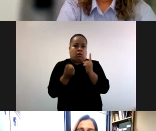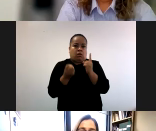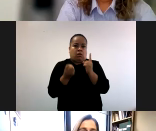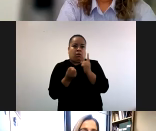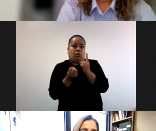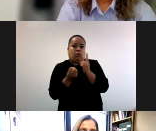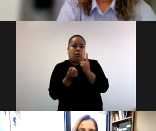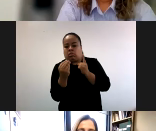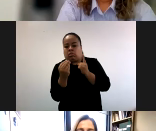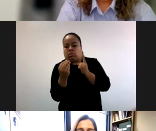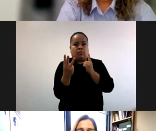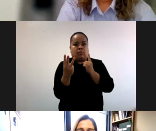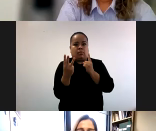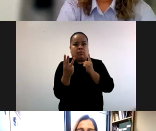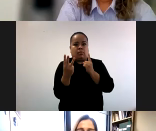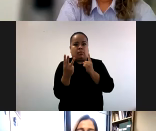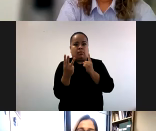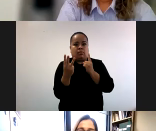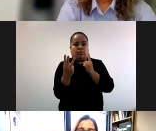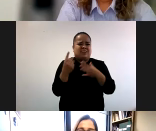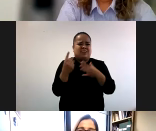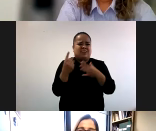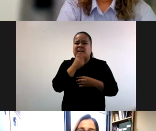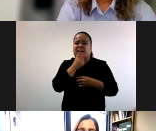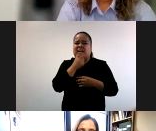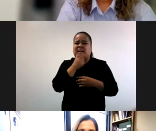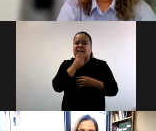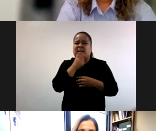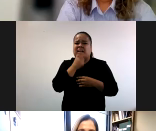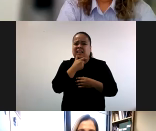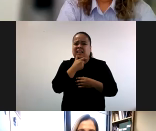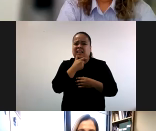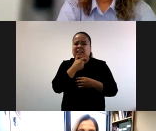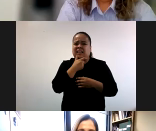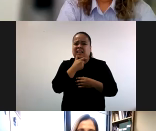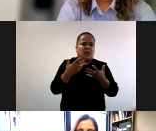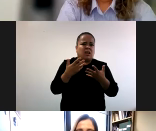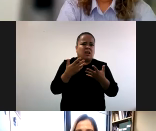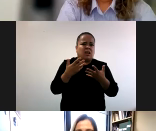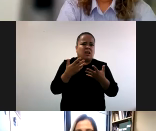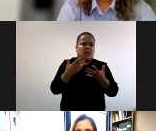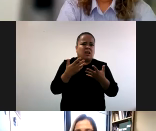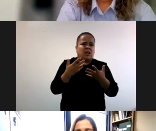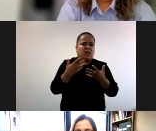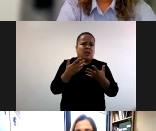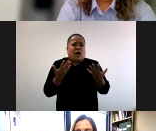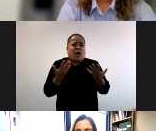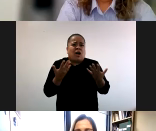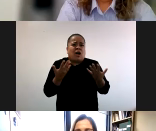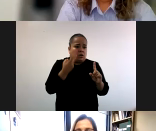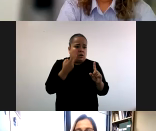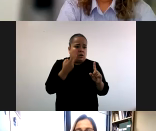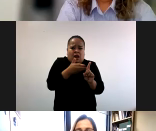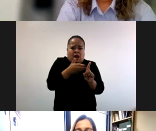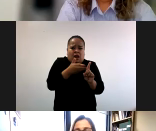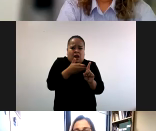sempre no Reino Unido. E esses 2 casos não tinham antecedentes com o caso anterior. 2 dias